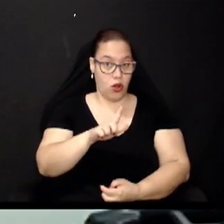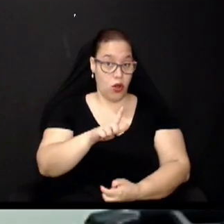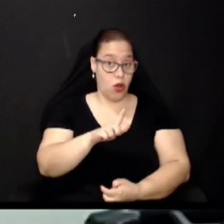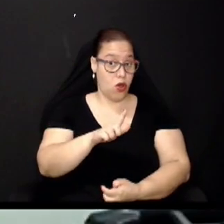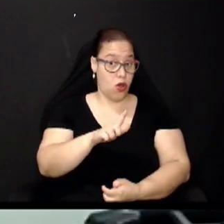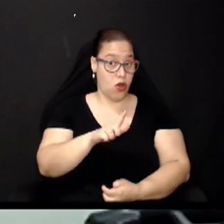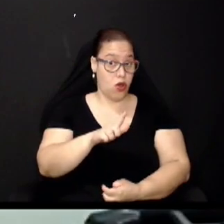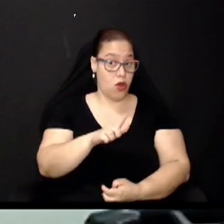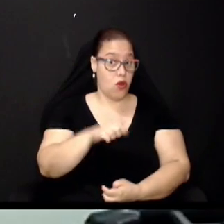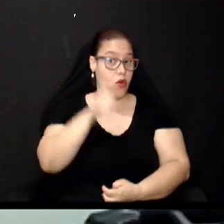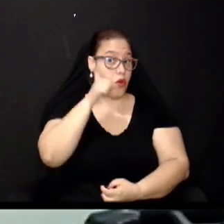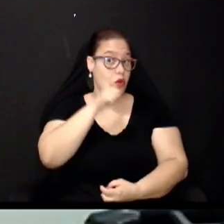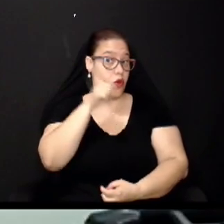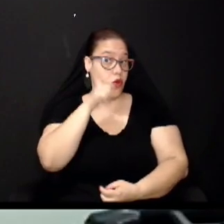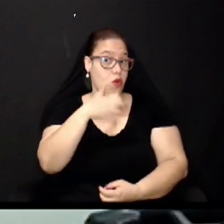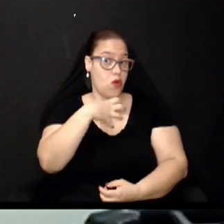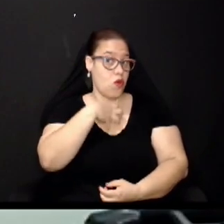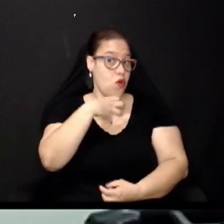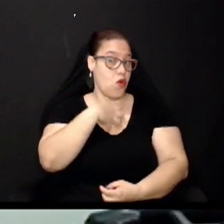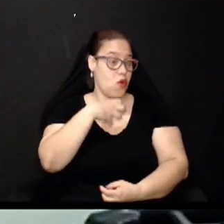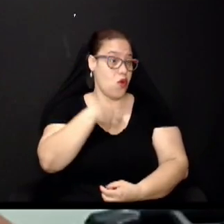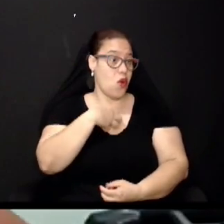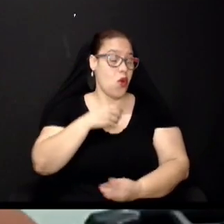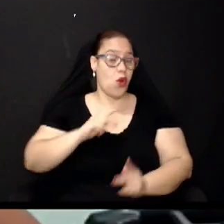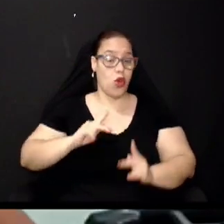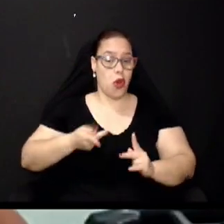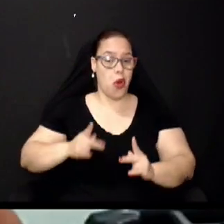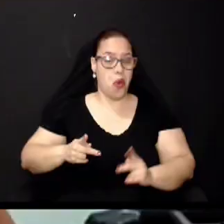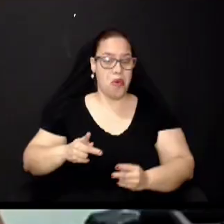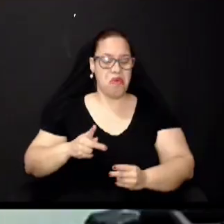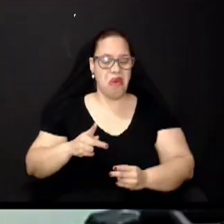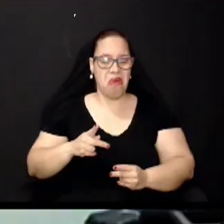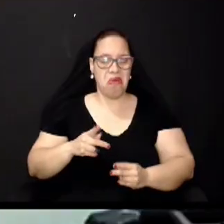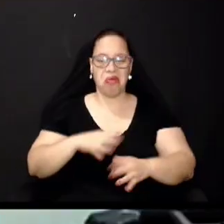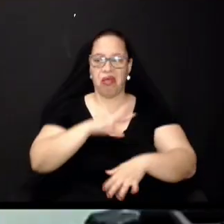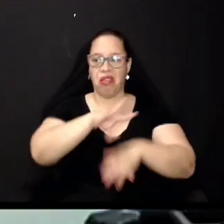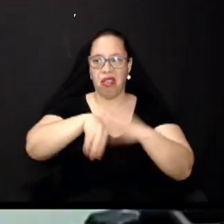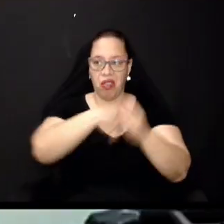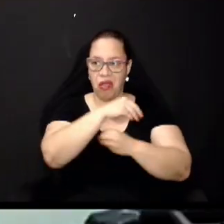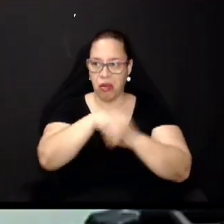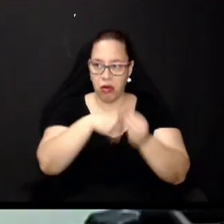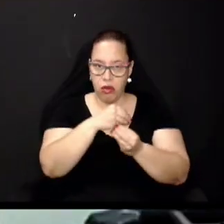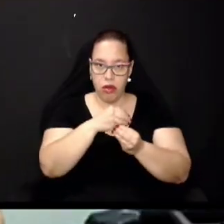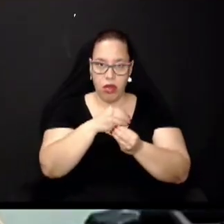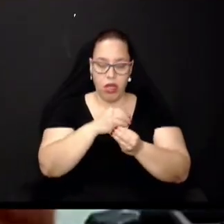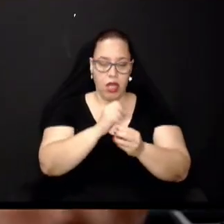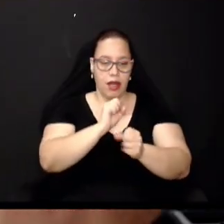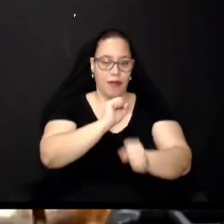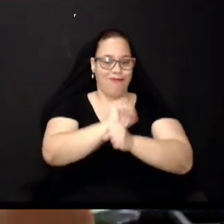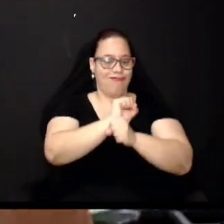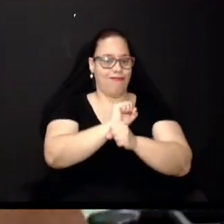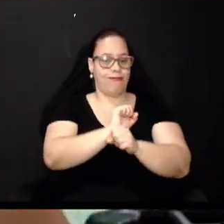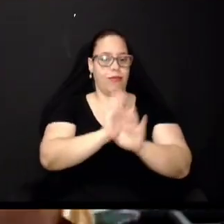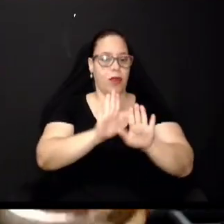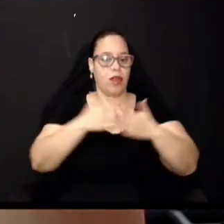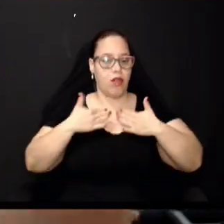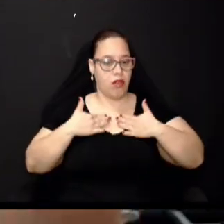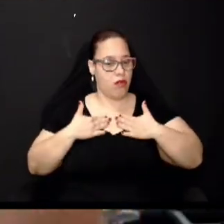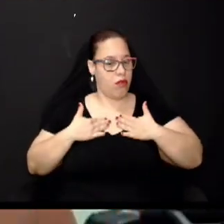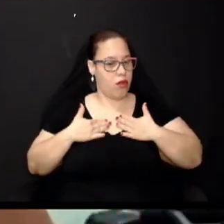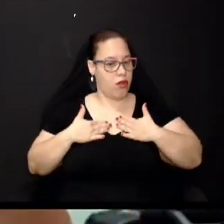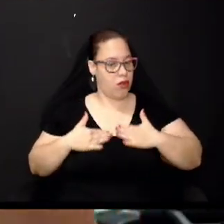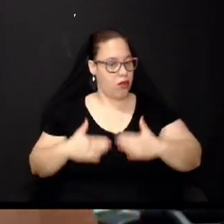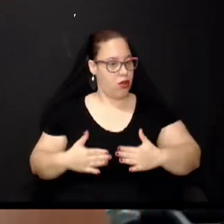mulher, mexe com a parte hormonal. E estabilizar, né, essa mulher para ela